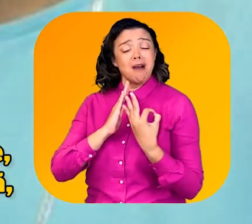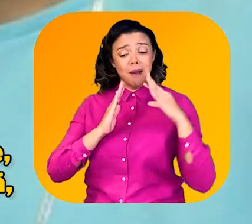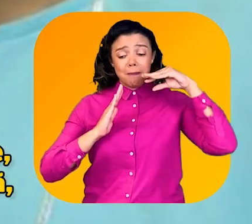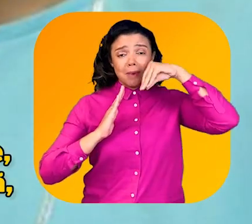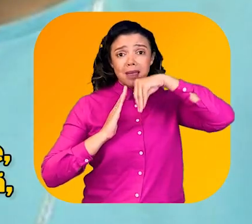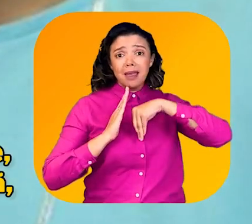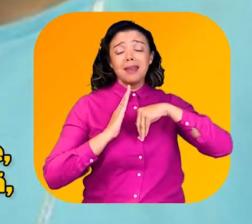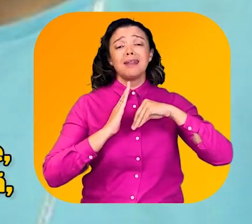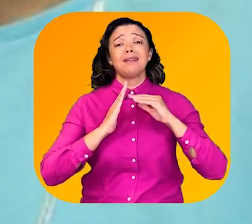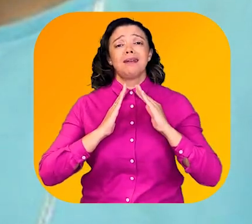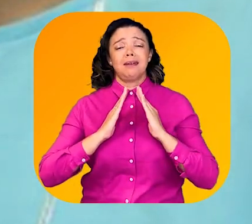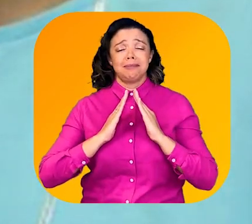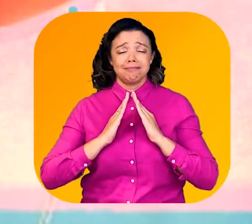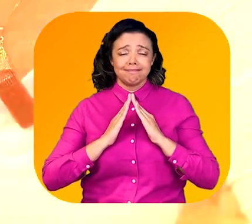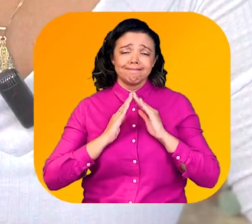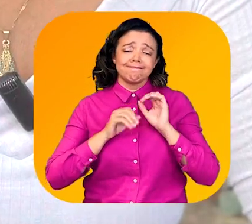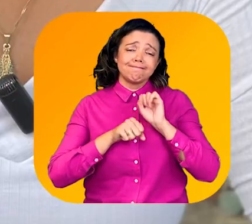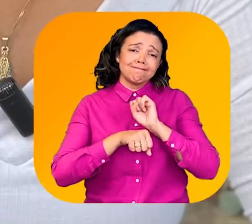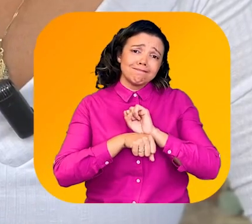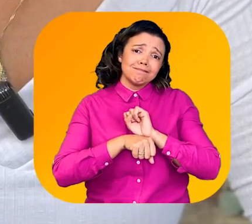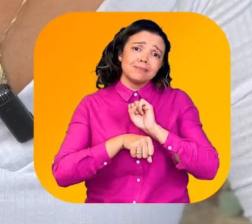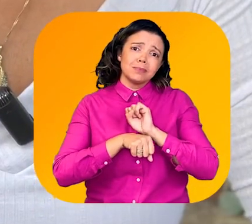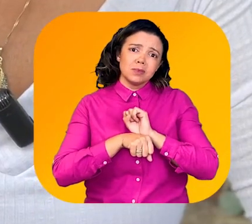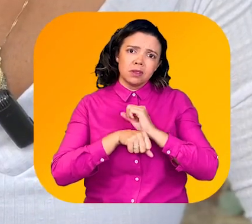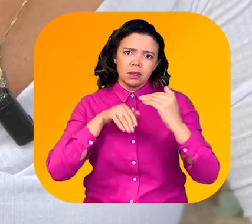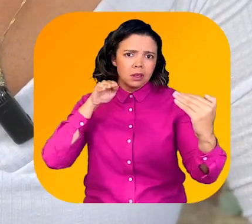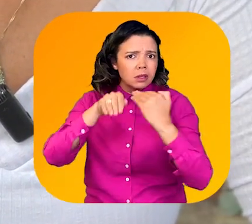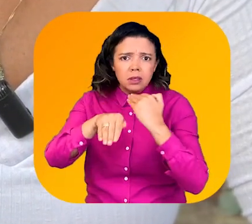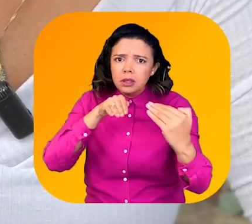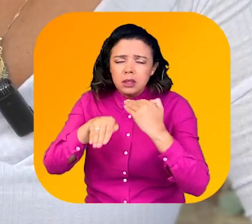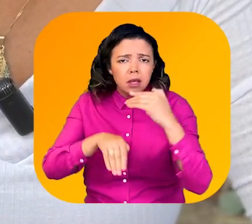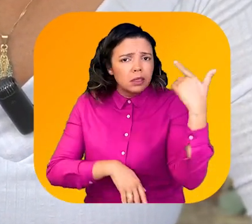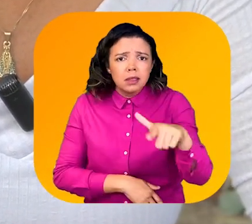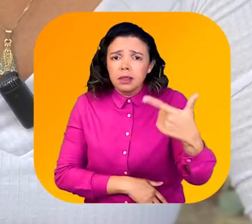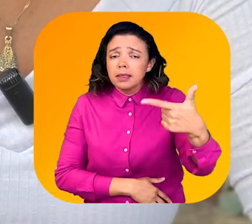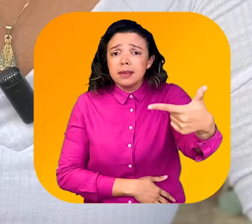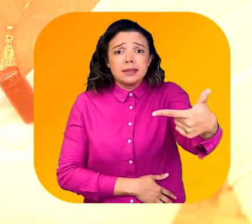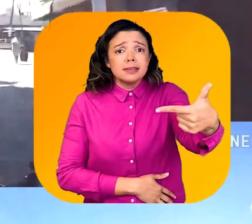mãe, você vai ter a sua irmã, você vai ter alguém da sua família que vai estar na